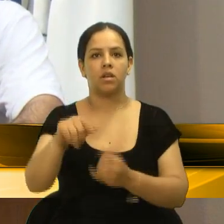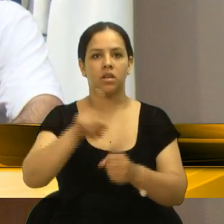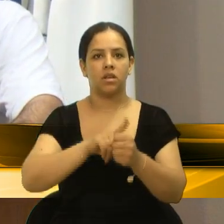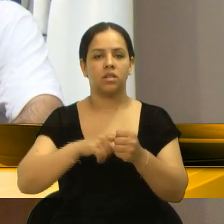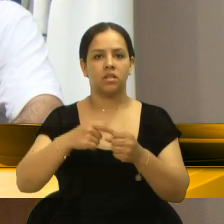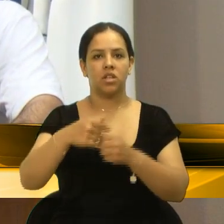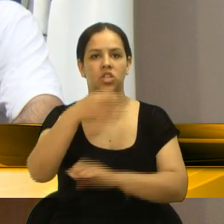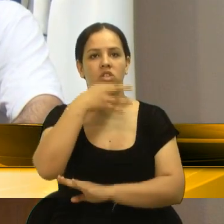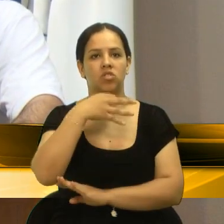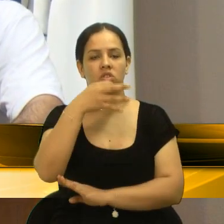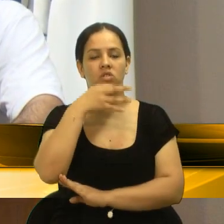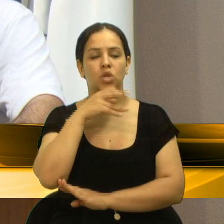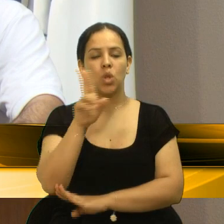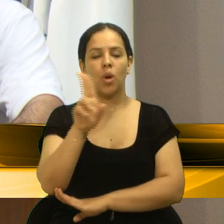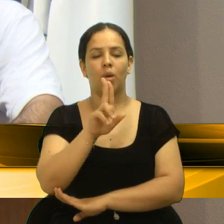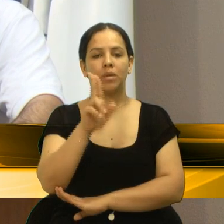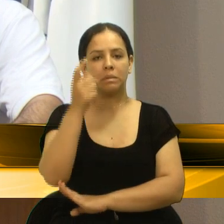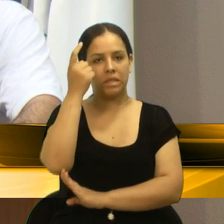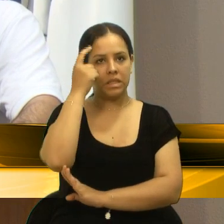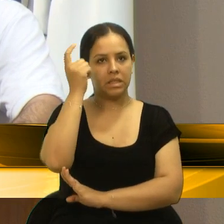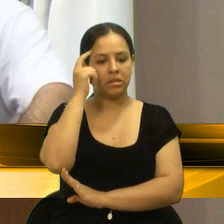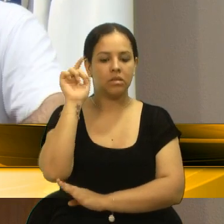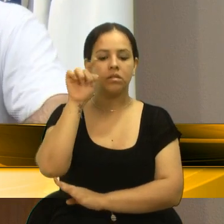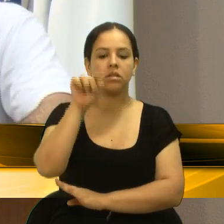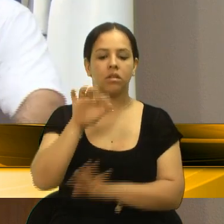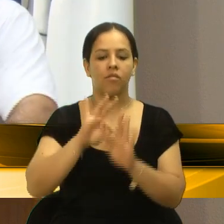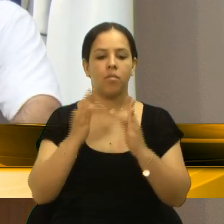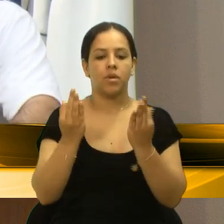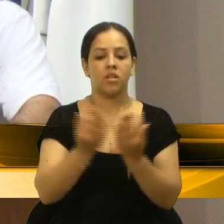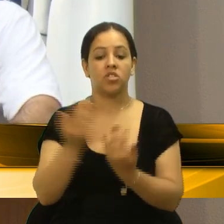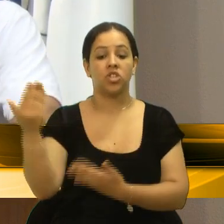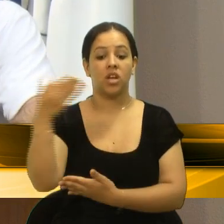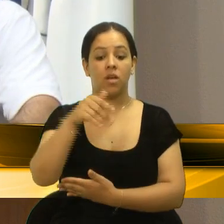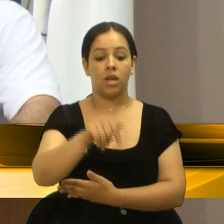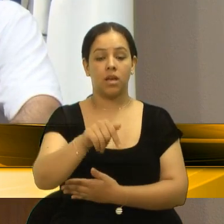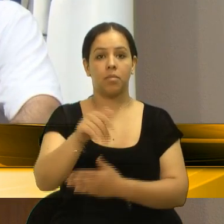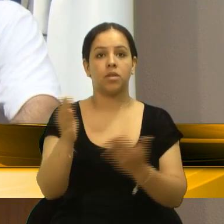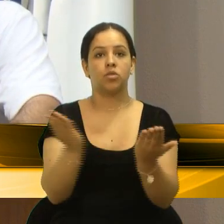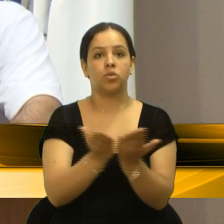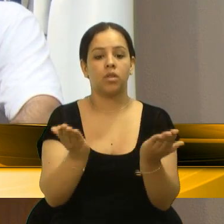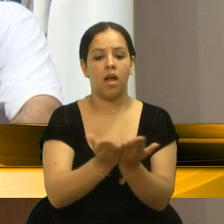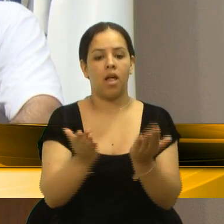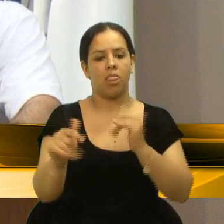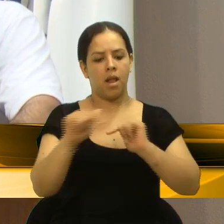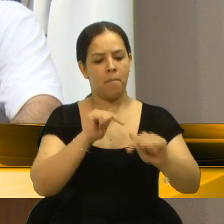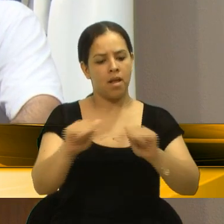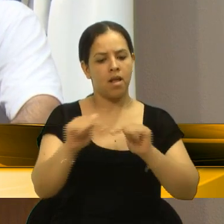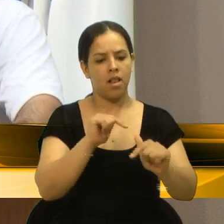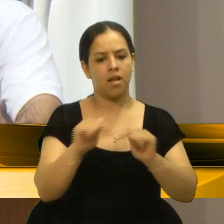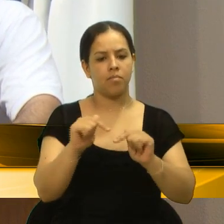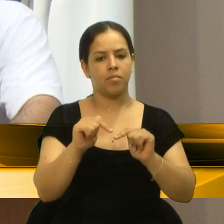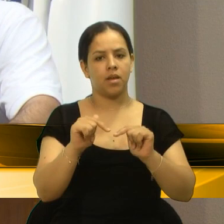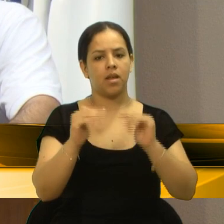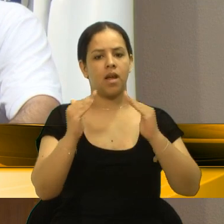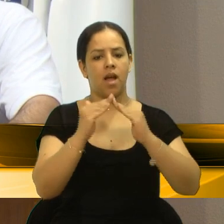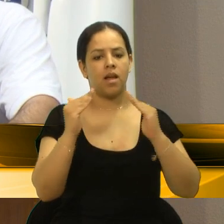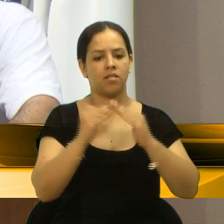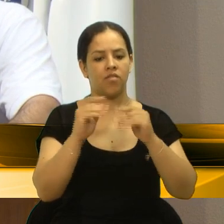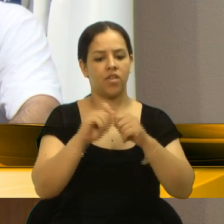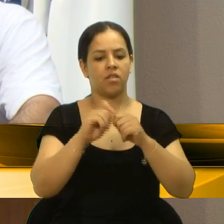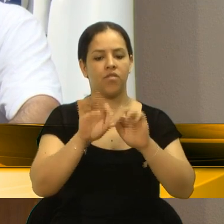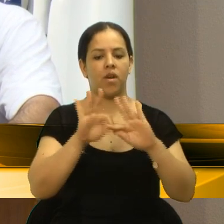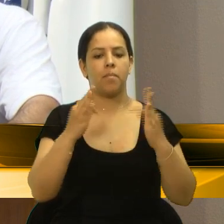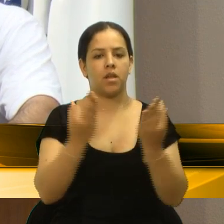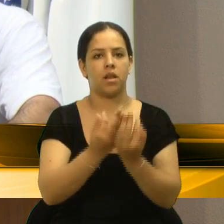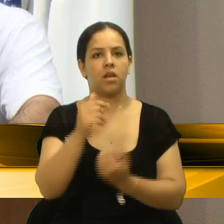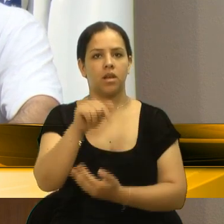desses cidadãos que vieram para a nossa cidade para estudar, para trabalhar e para morar e constituir uma família, é a